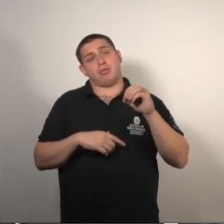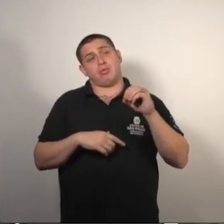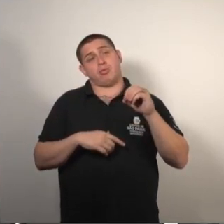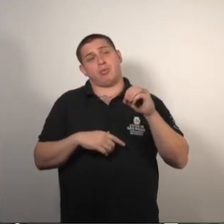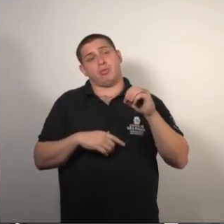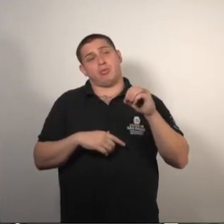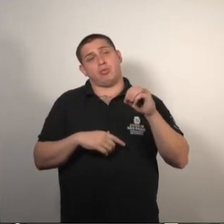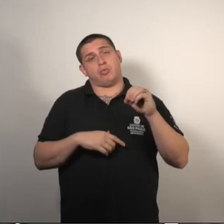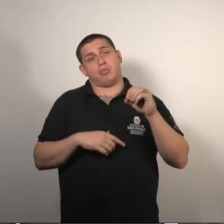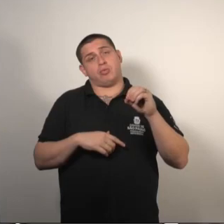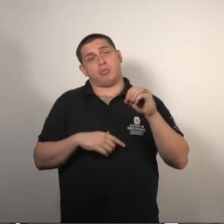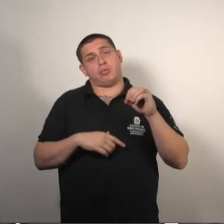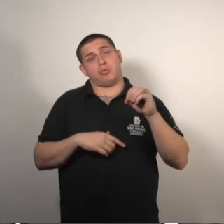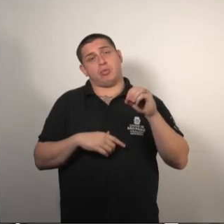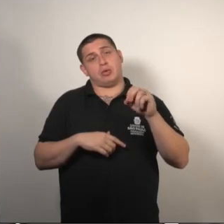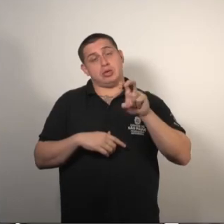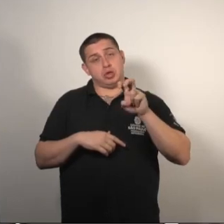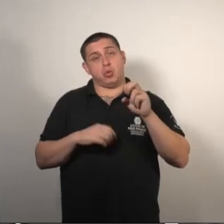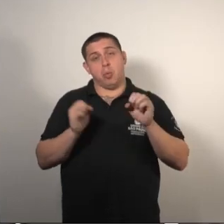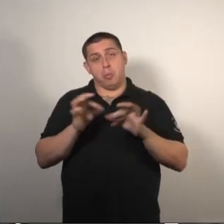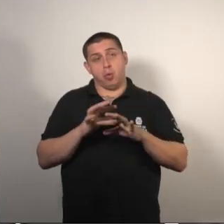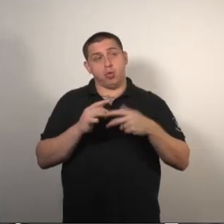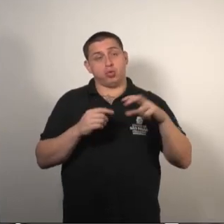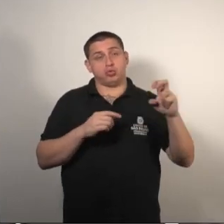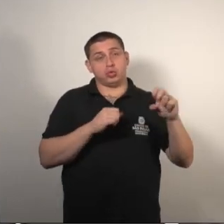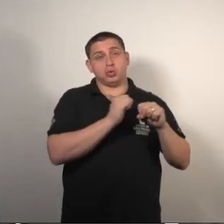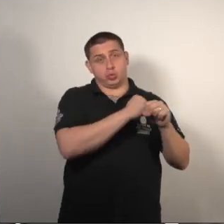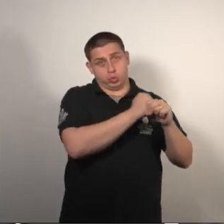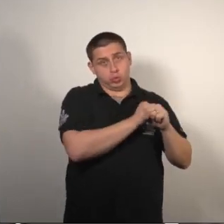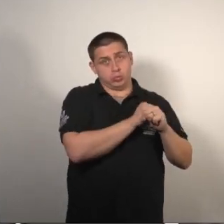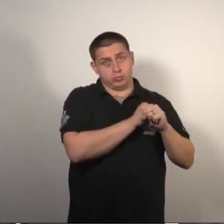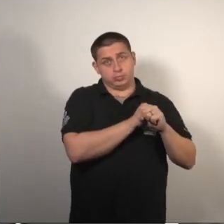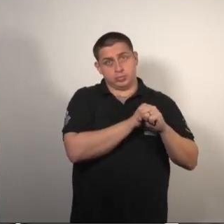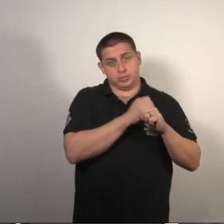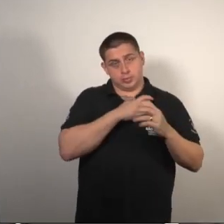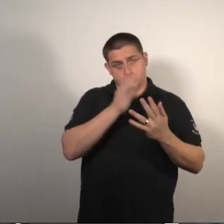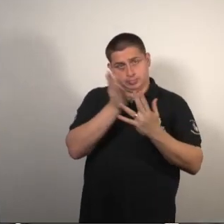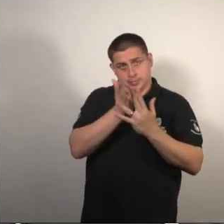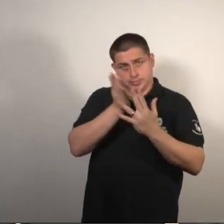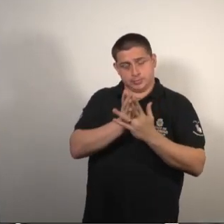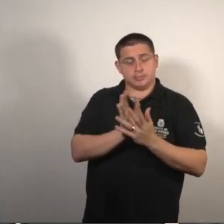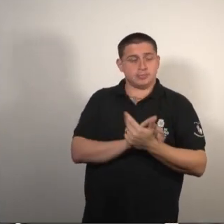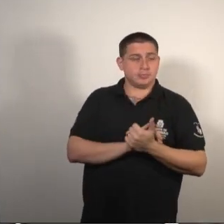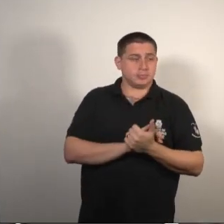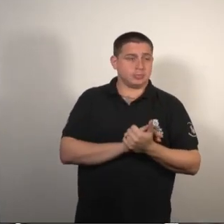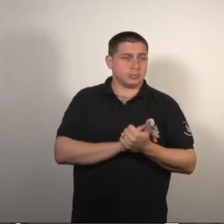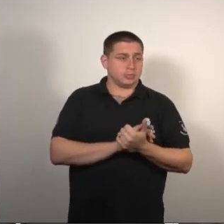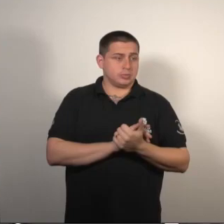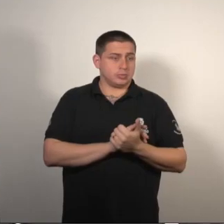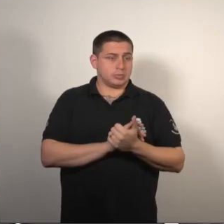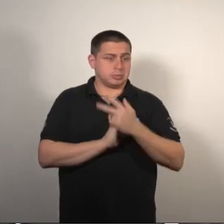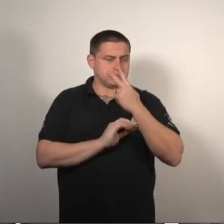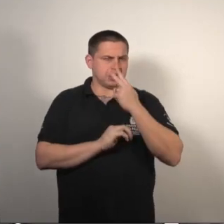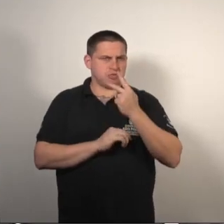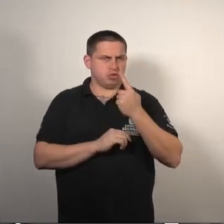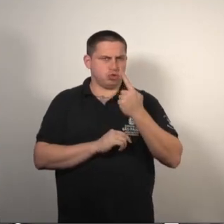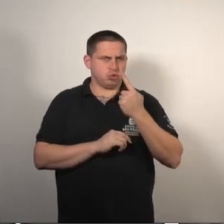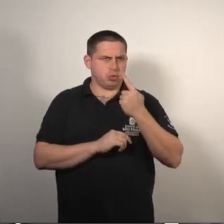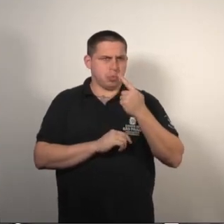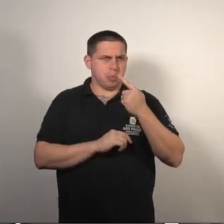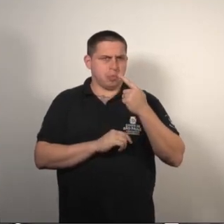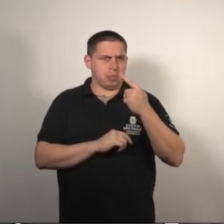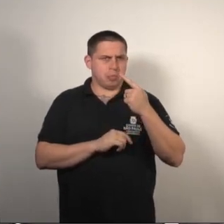estão em obras. Esses 10 túneis têm a recuperação, que aí é piso, de 21 mil metros quadrados. Então, tem